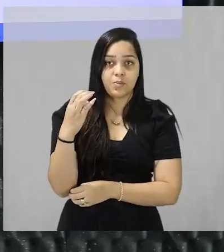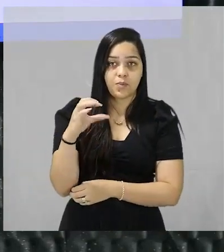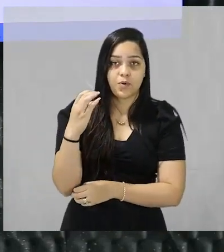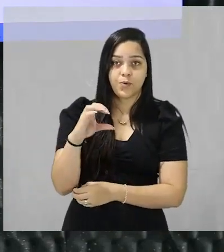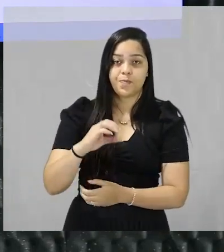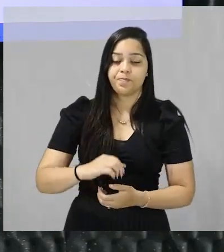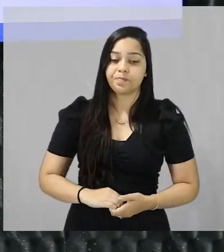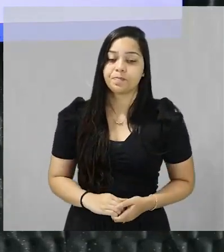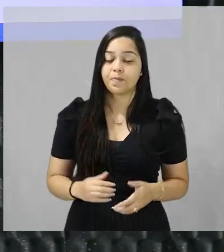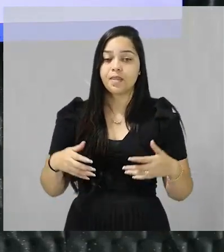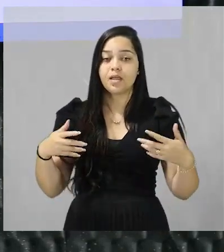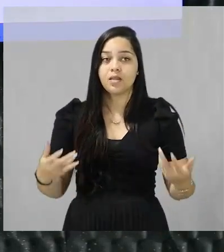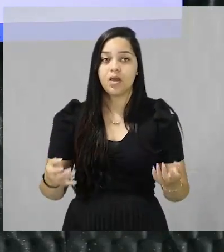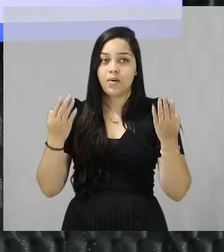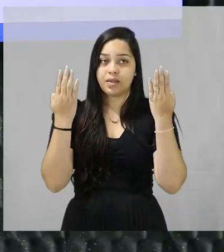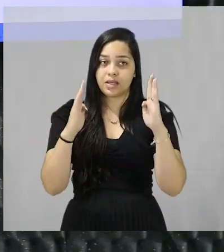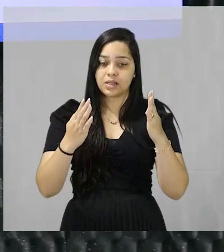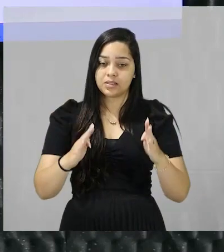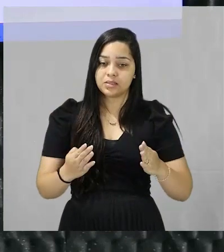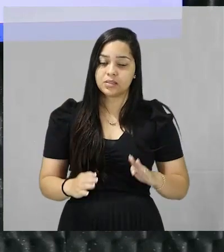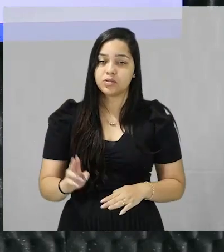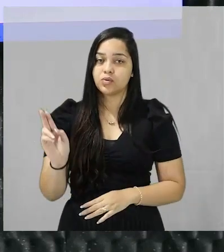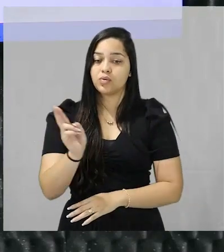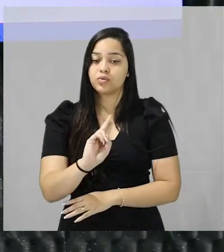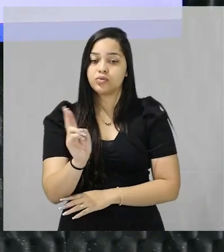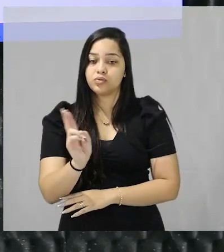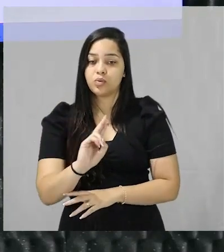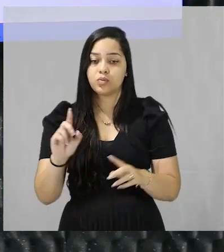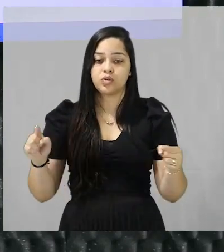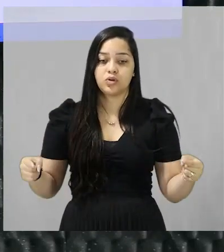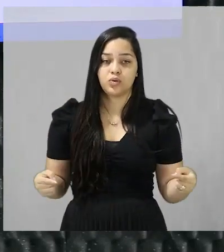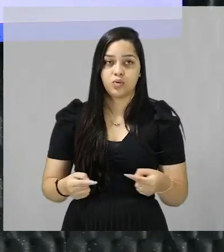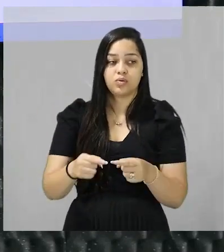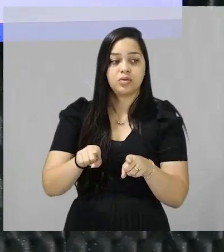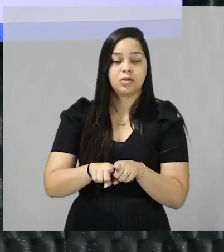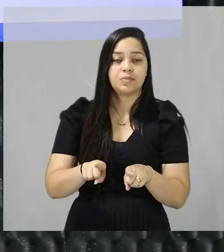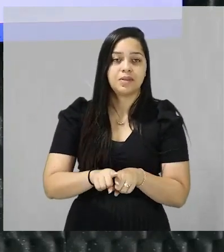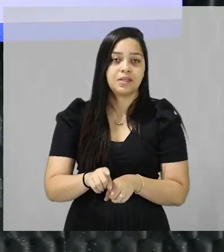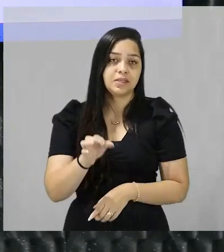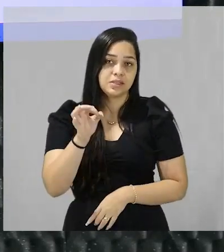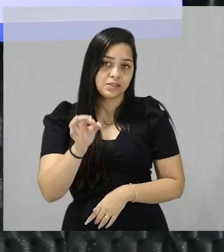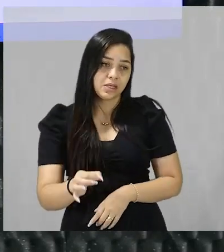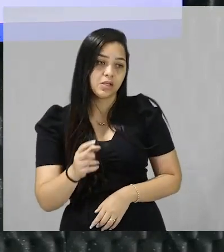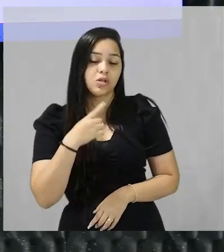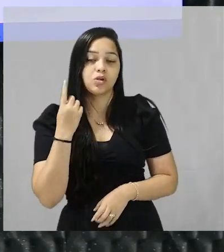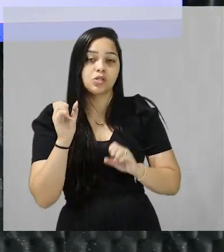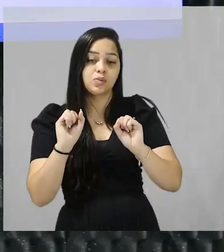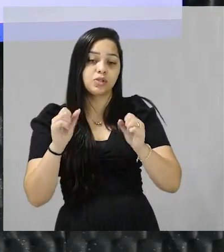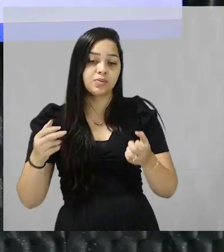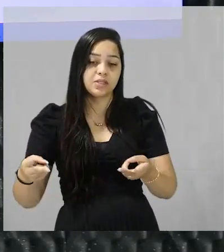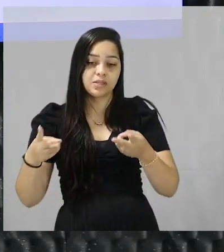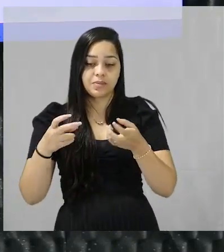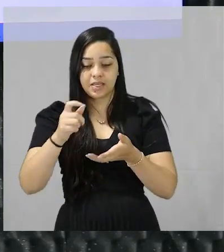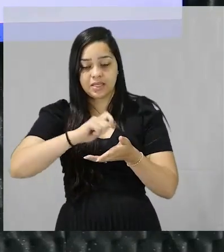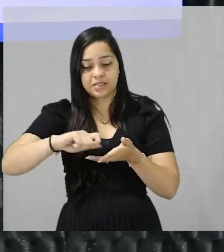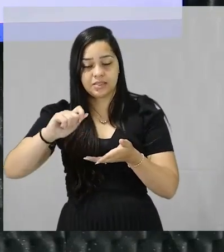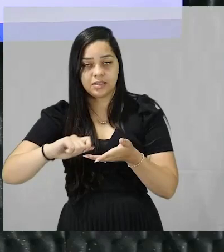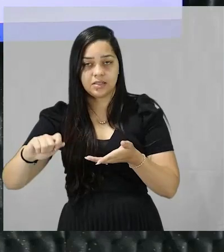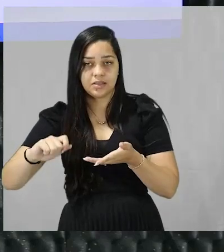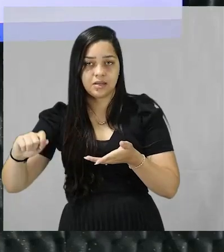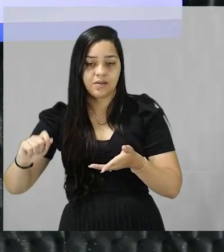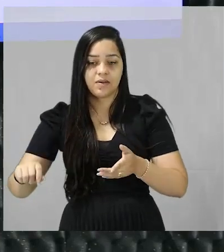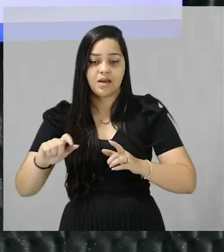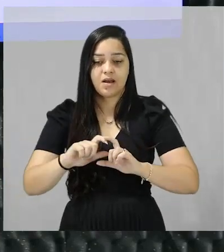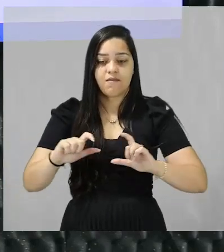Então, analisando os nomes, de acordo com a nomenclatura oficial, a gente consegue escrever a